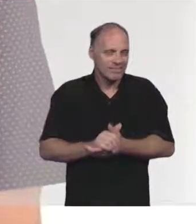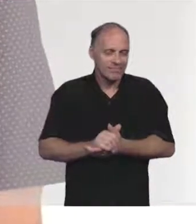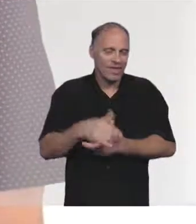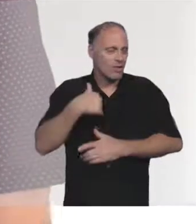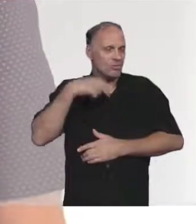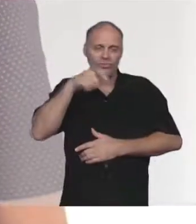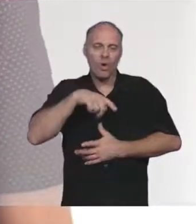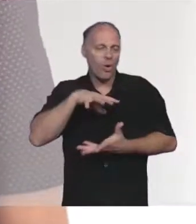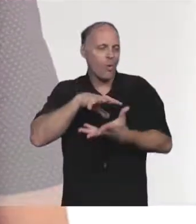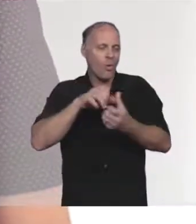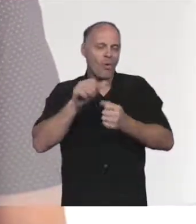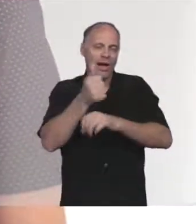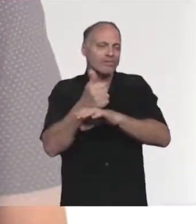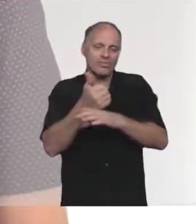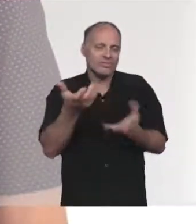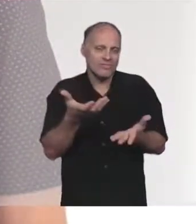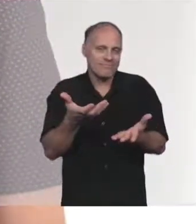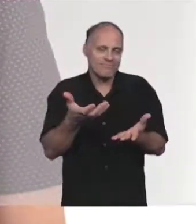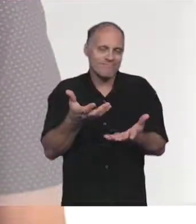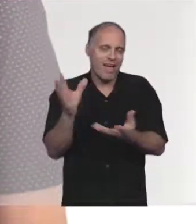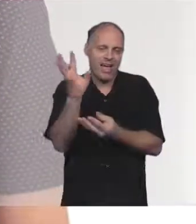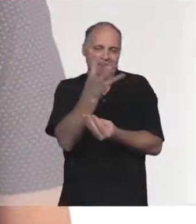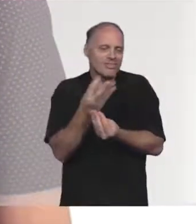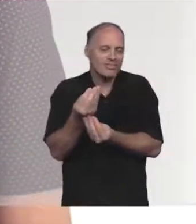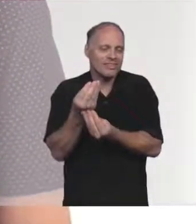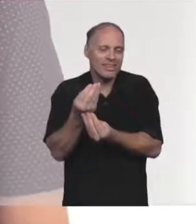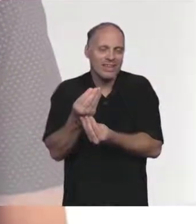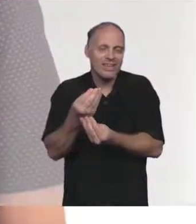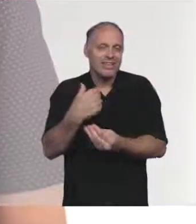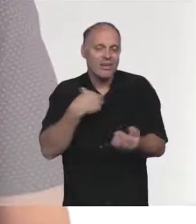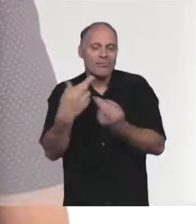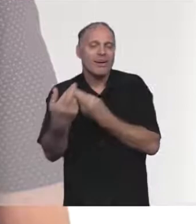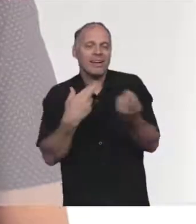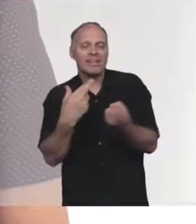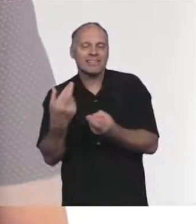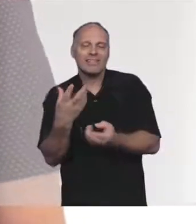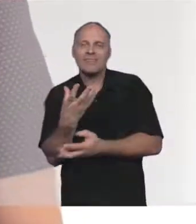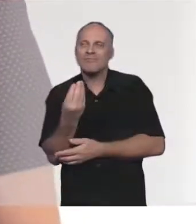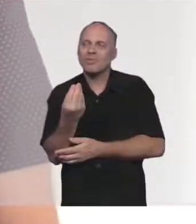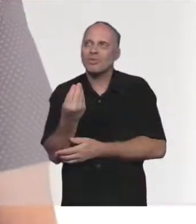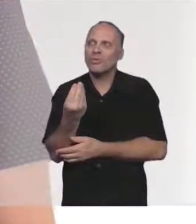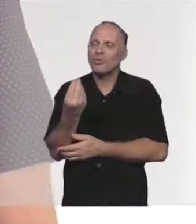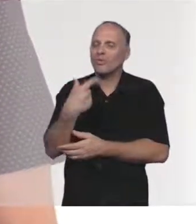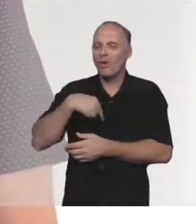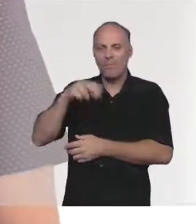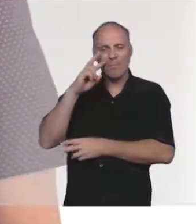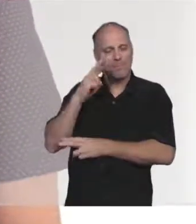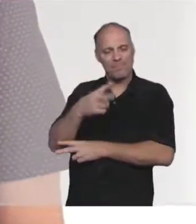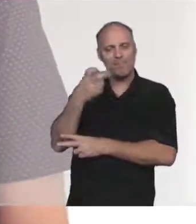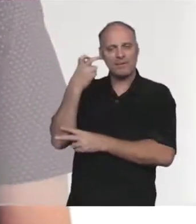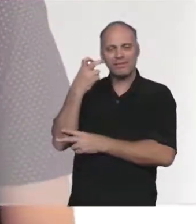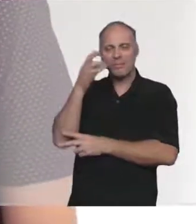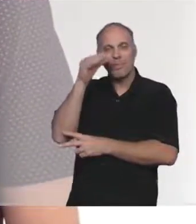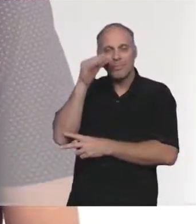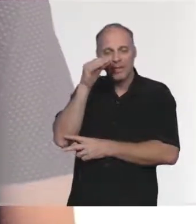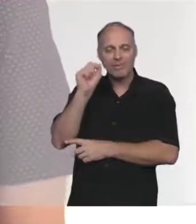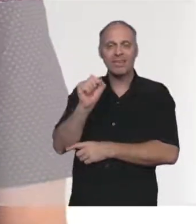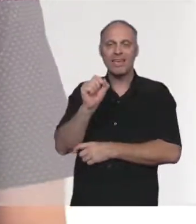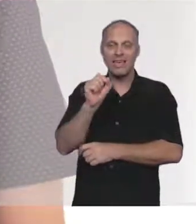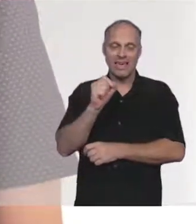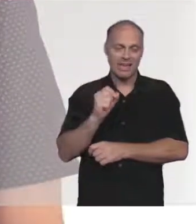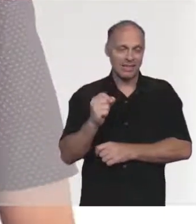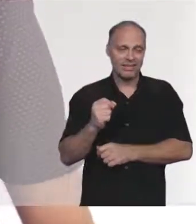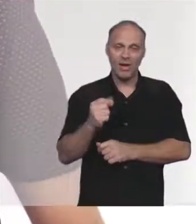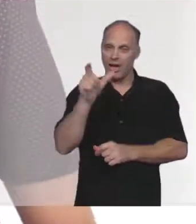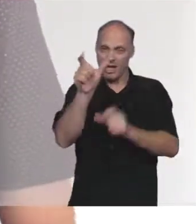de um artista, né? A gente tem uma relação muito aqui no Sul que eu observo, que a maioria